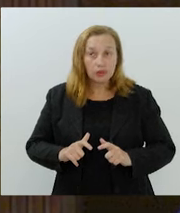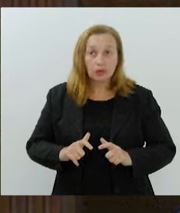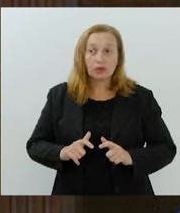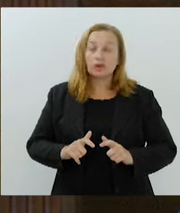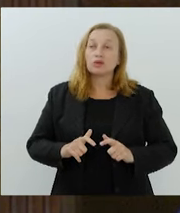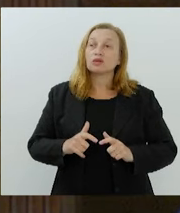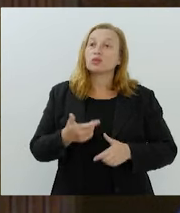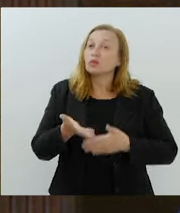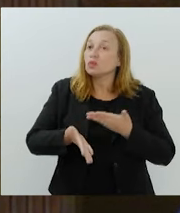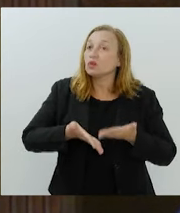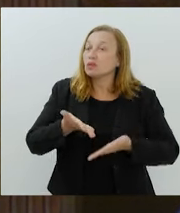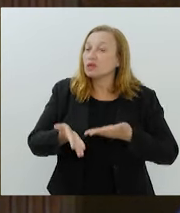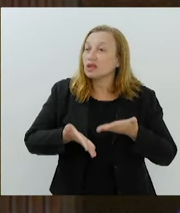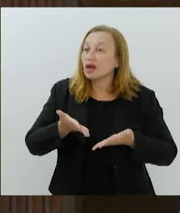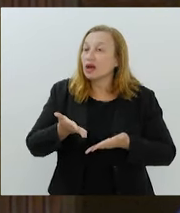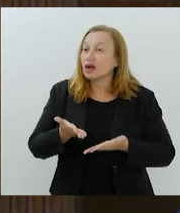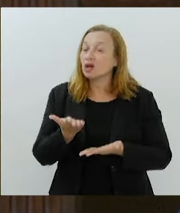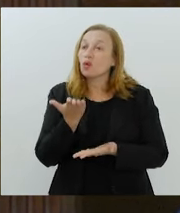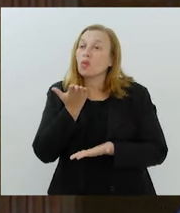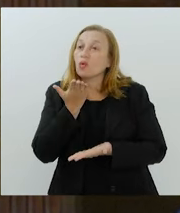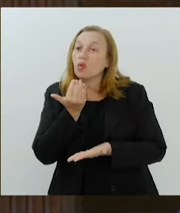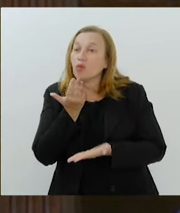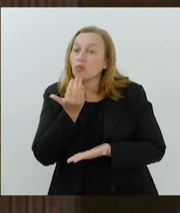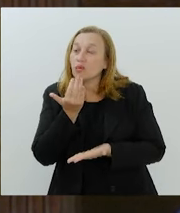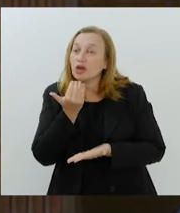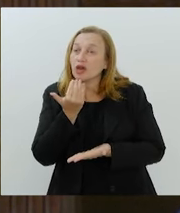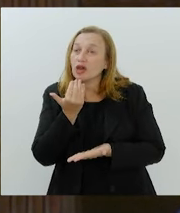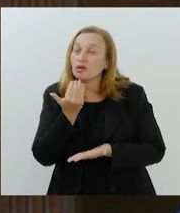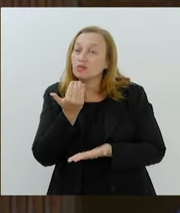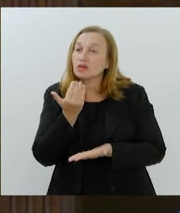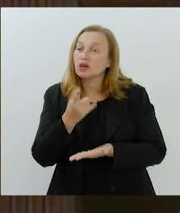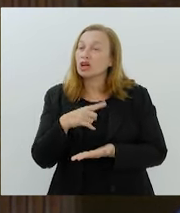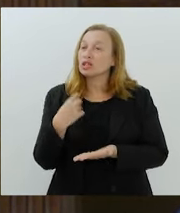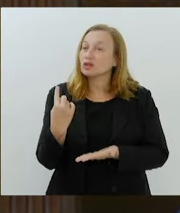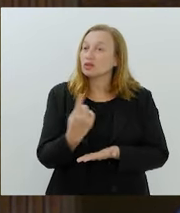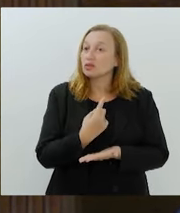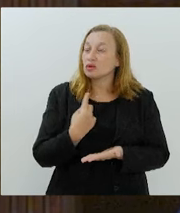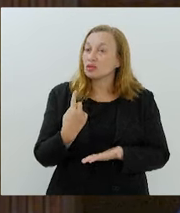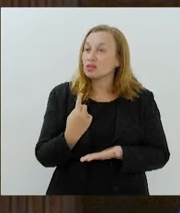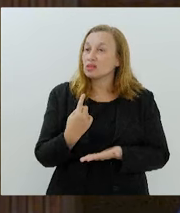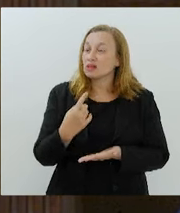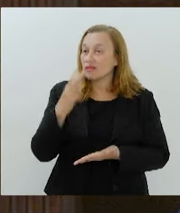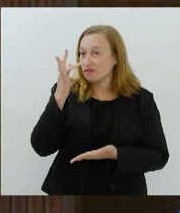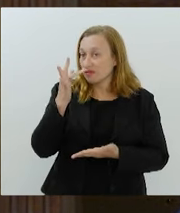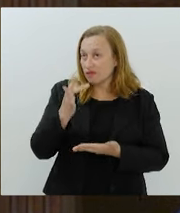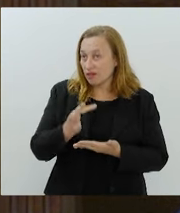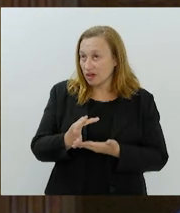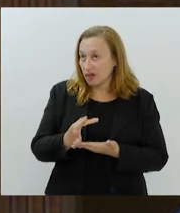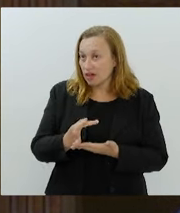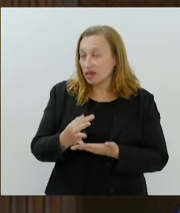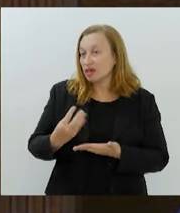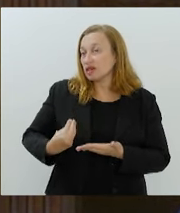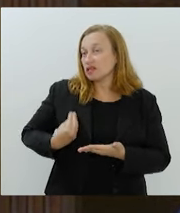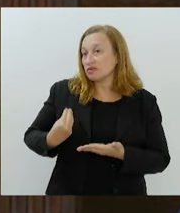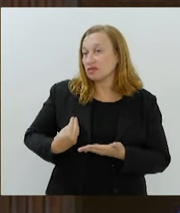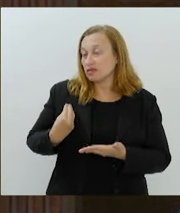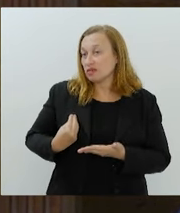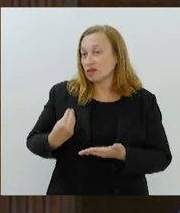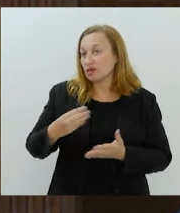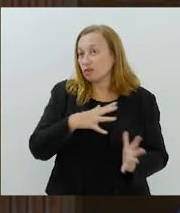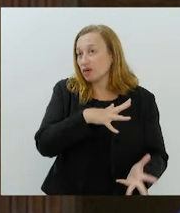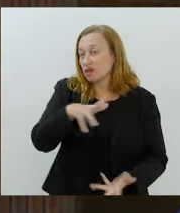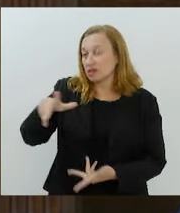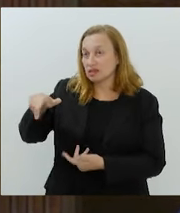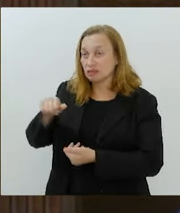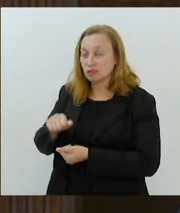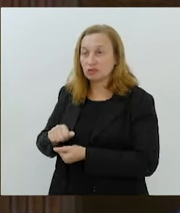sustento, o nosso alimento, a nossa forma de vida, a nossa forma de fé e de conviver com esse mundo que nos